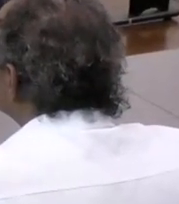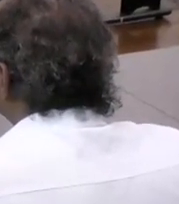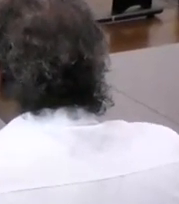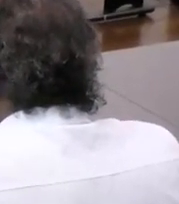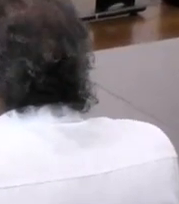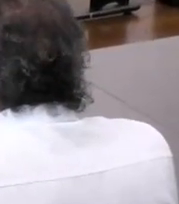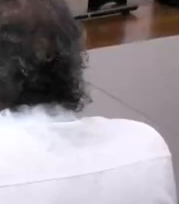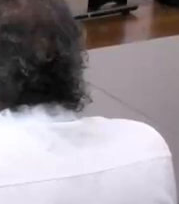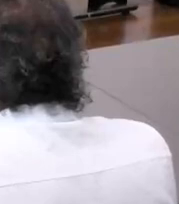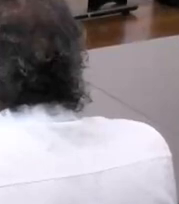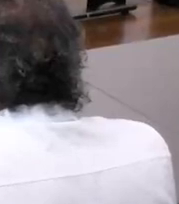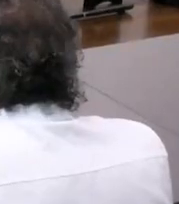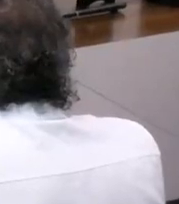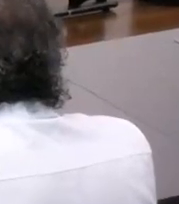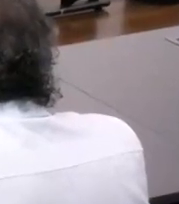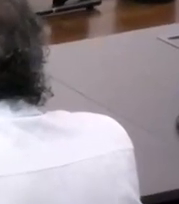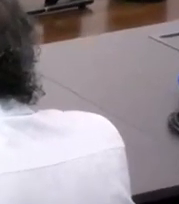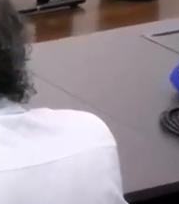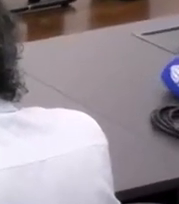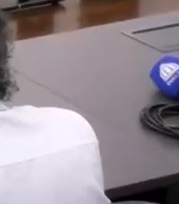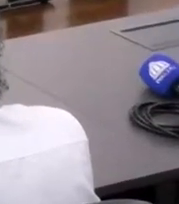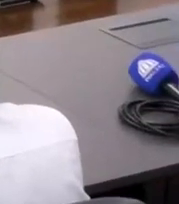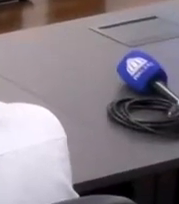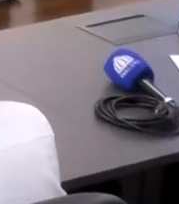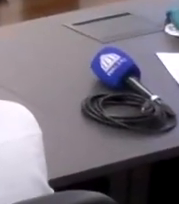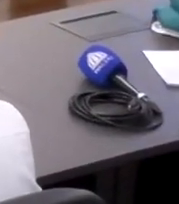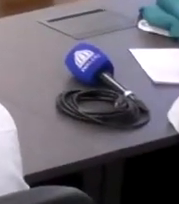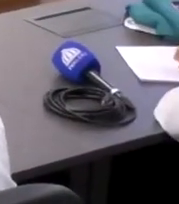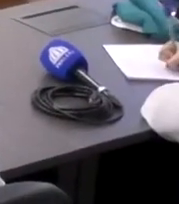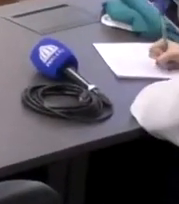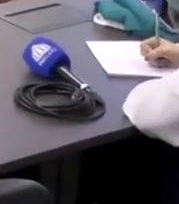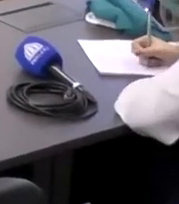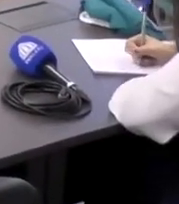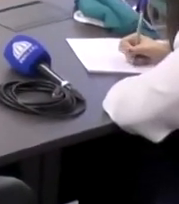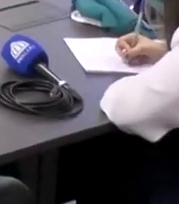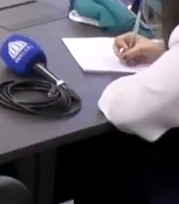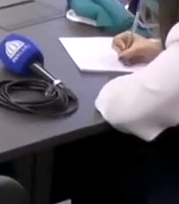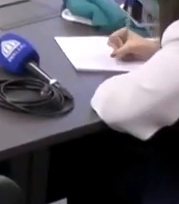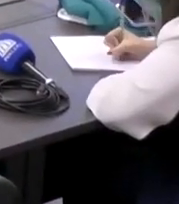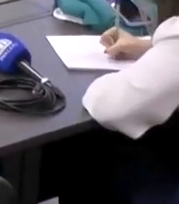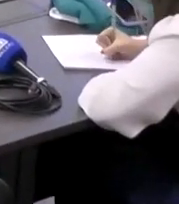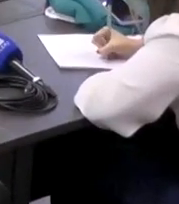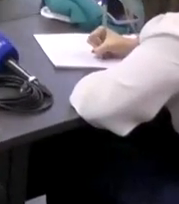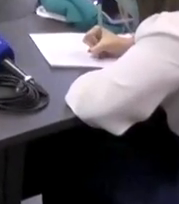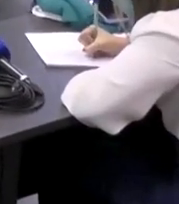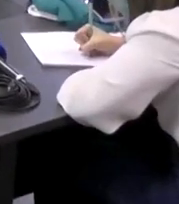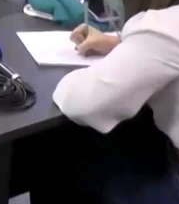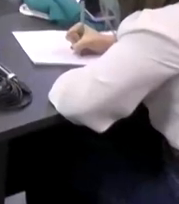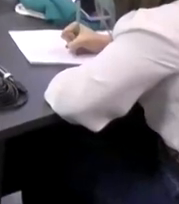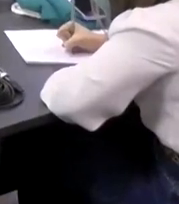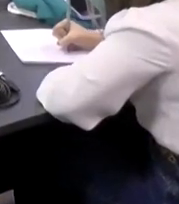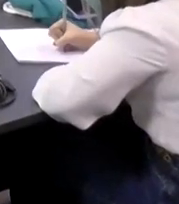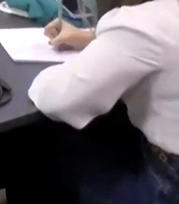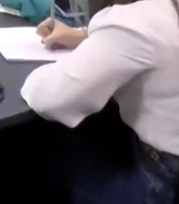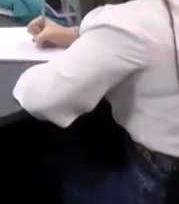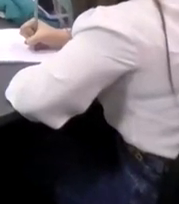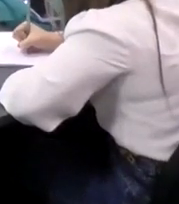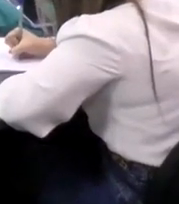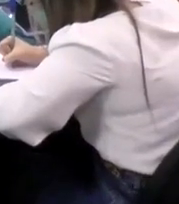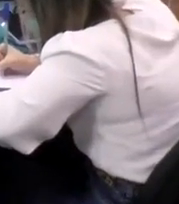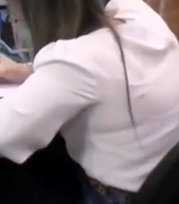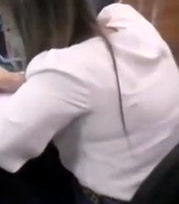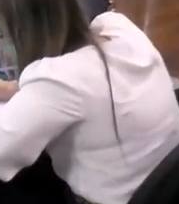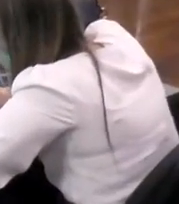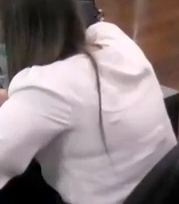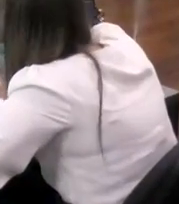podem contaminar o processo que vai levar a um falso reconhecimento então treinamento para polícia é fundamental